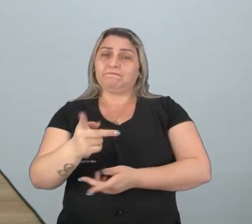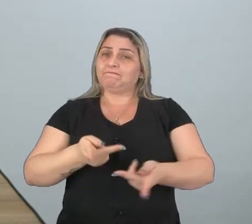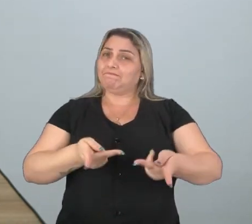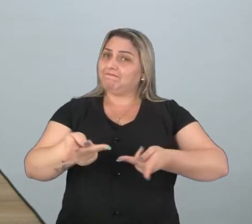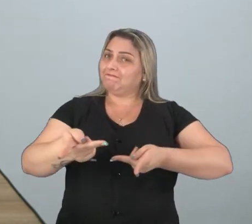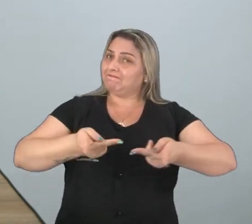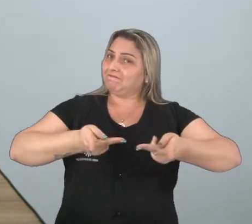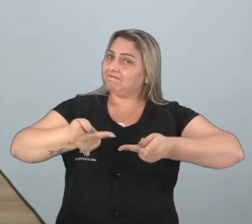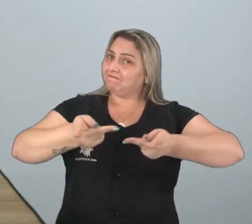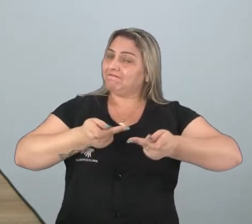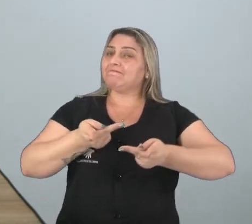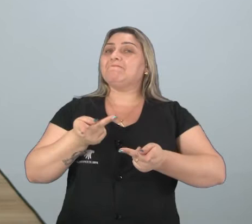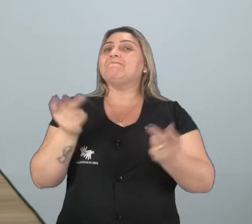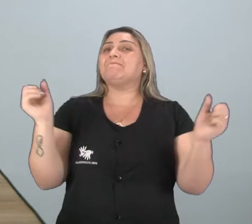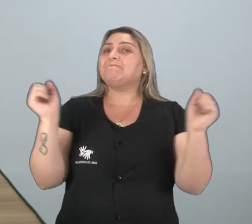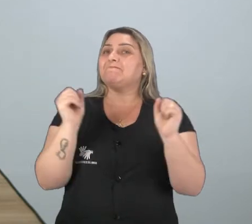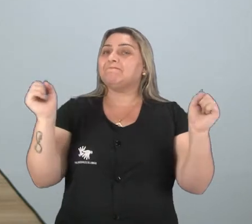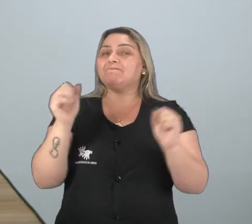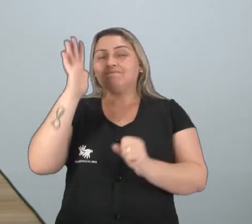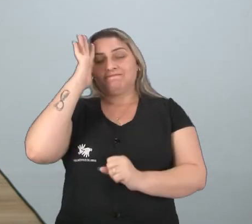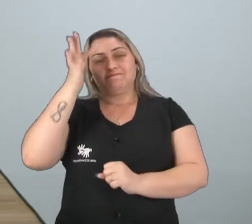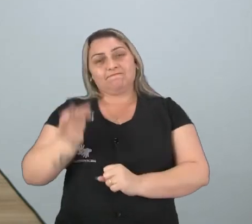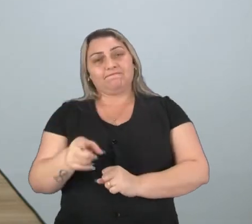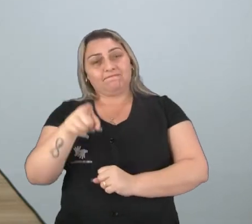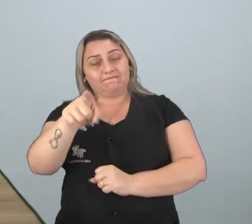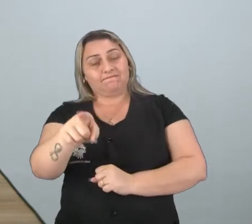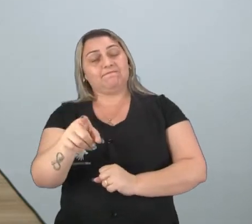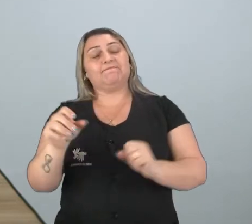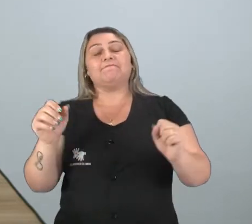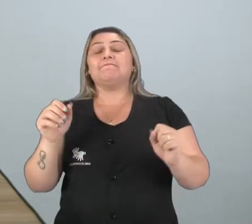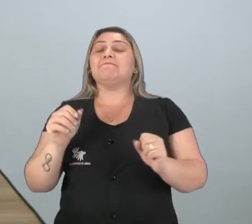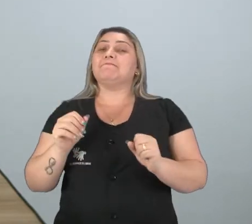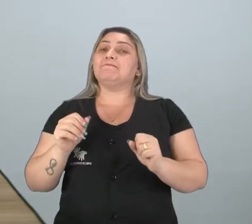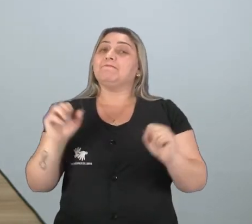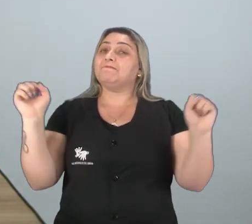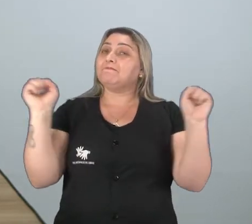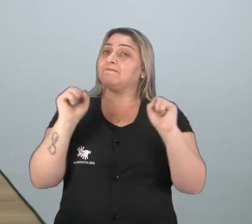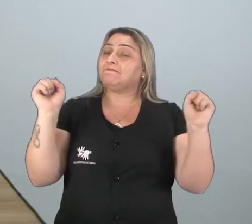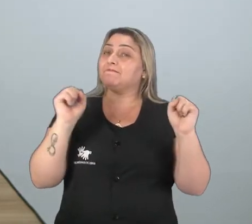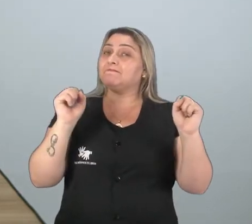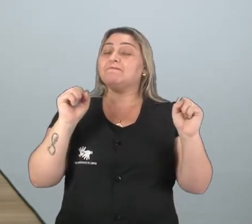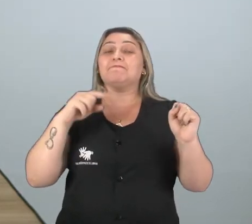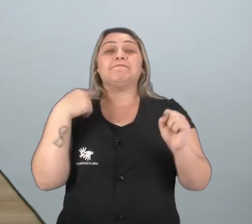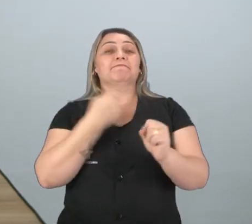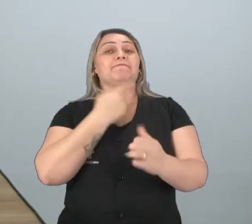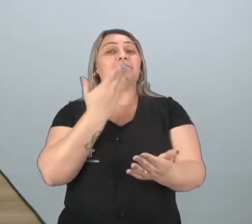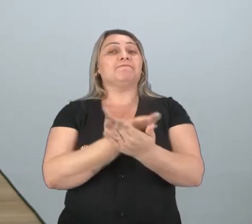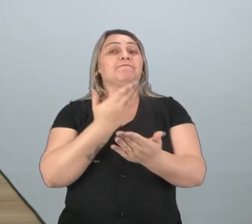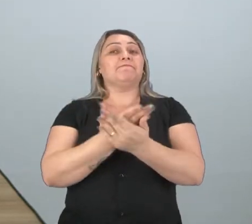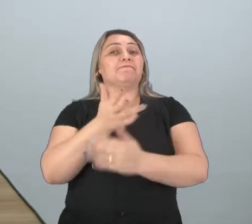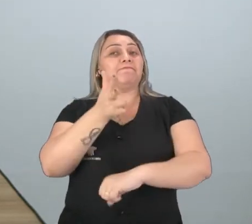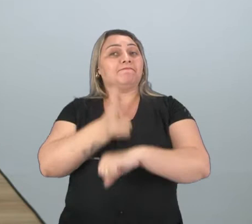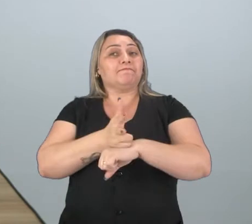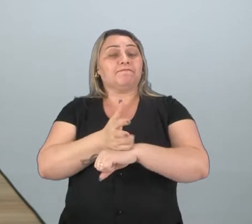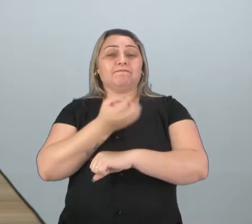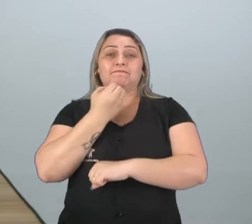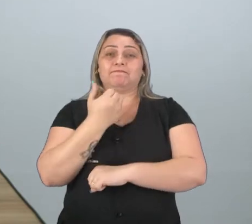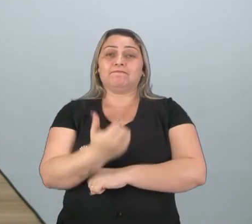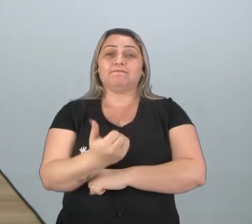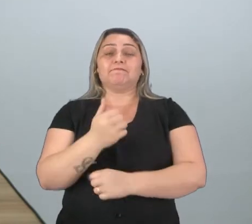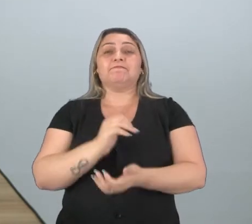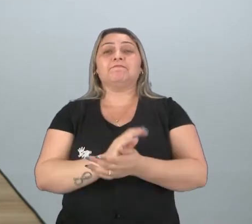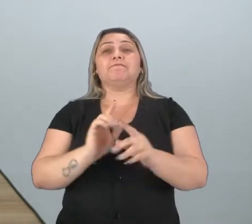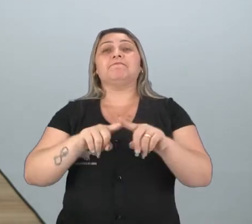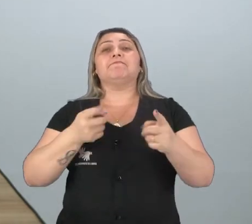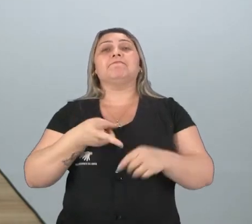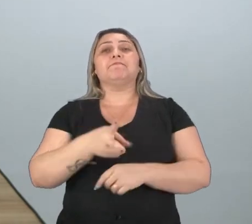programa favorito. E eu tenho certeza que o seu programa favorito é as nossas aulas. Muito bem,